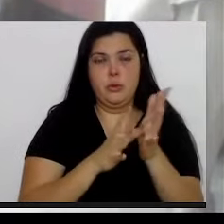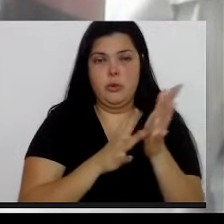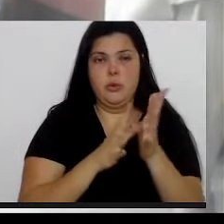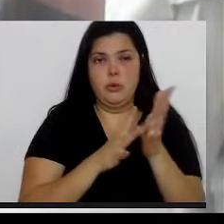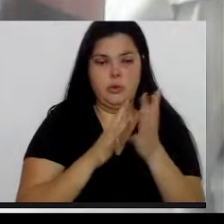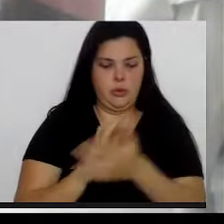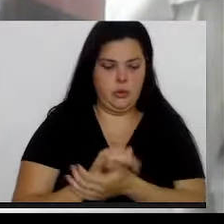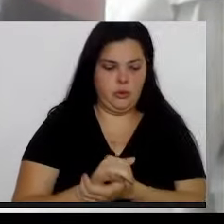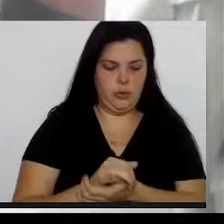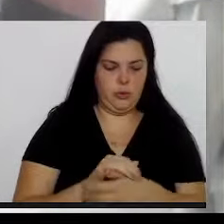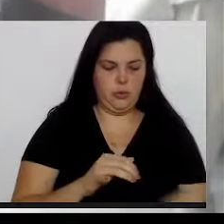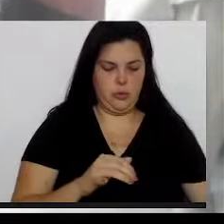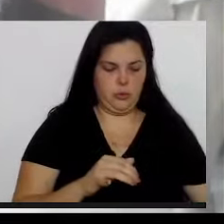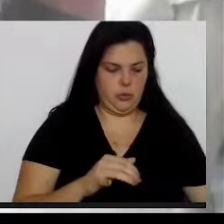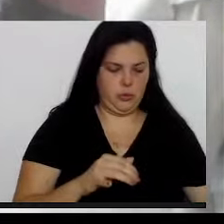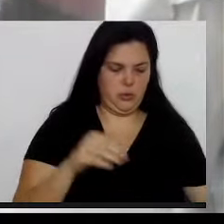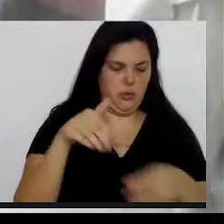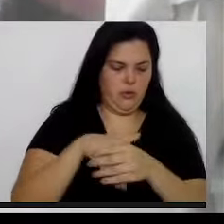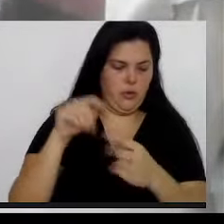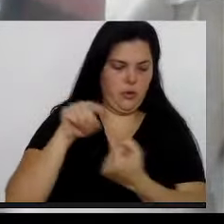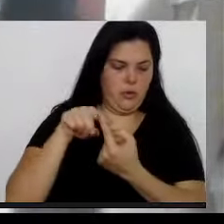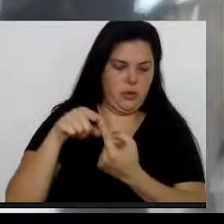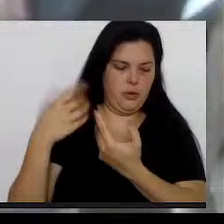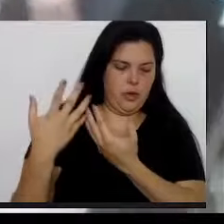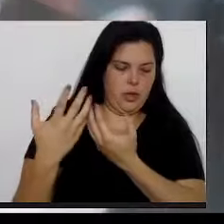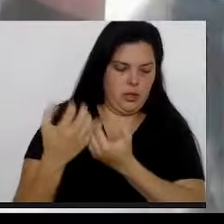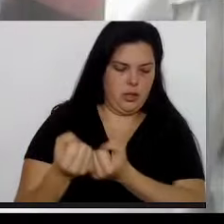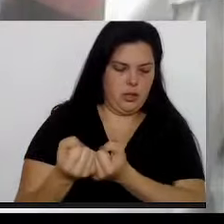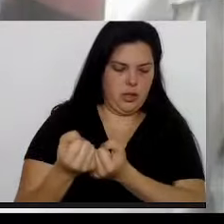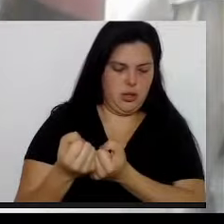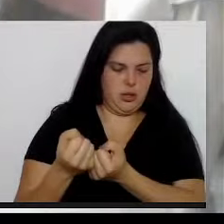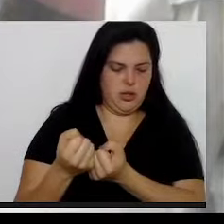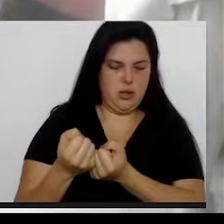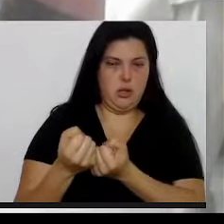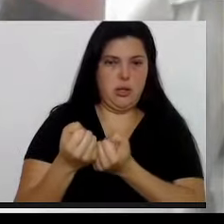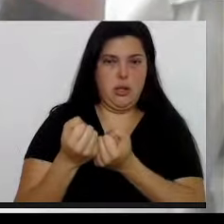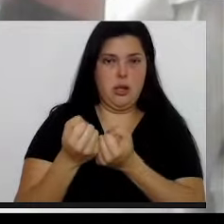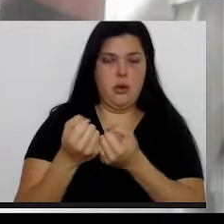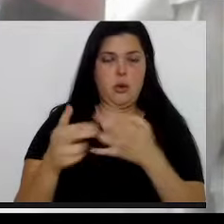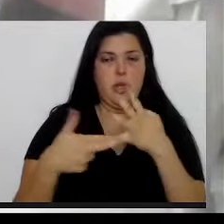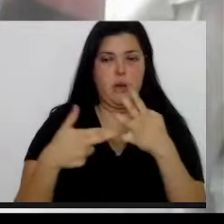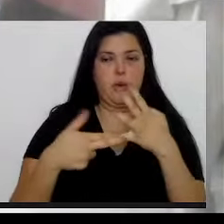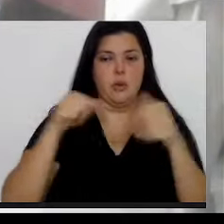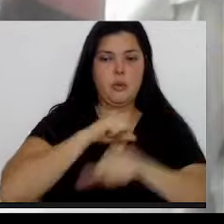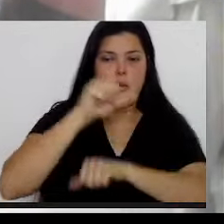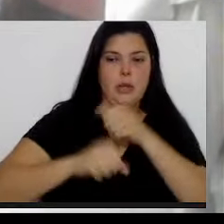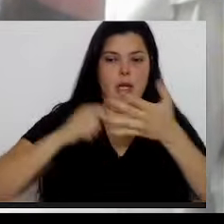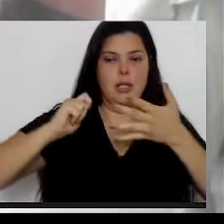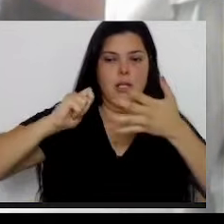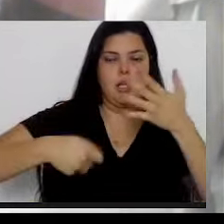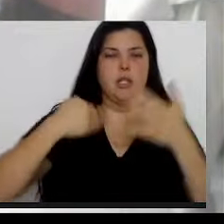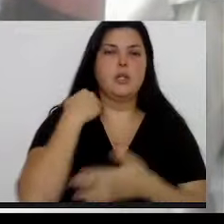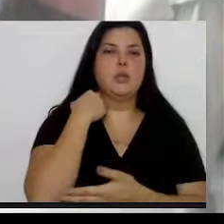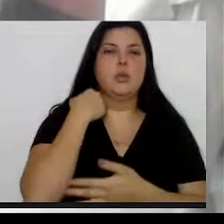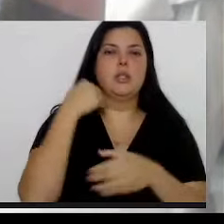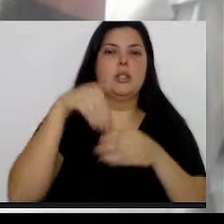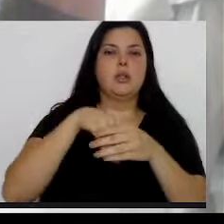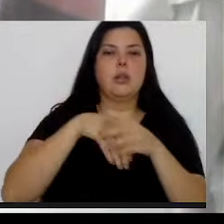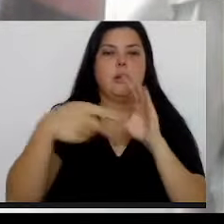exposto, voto no sentido de dar provimento ao recurso para reformar a sentença do juiz eleitoral de